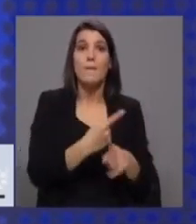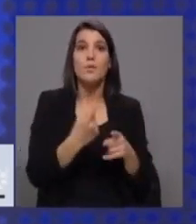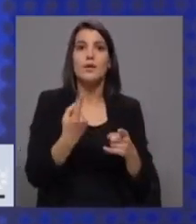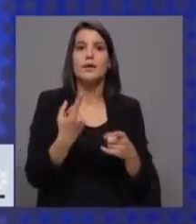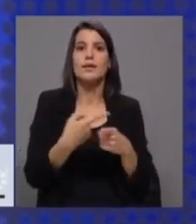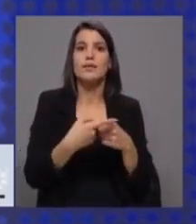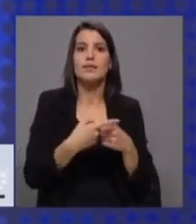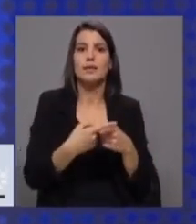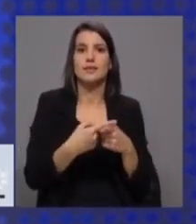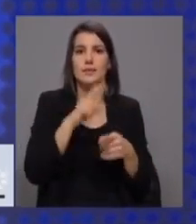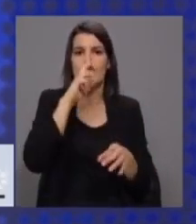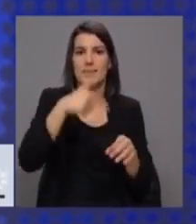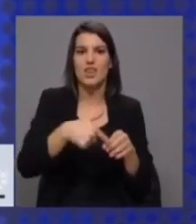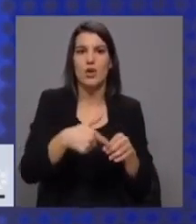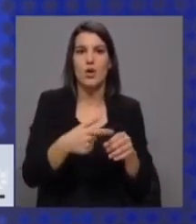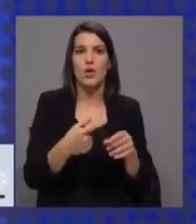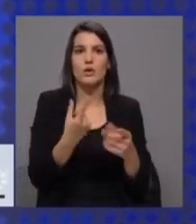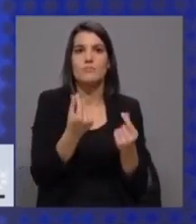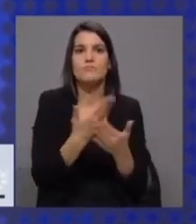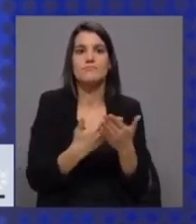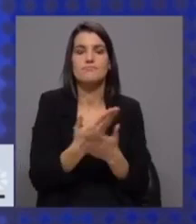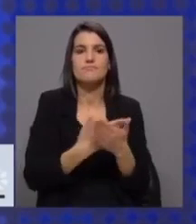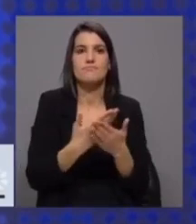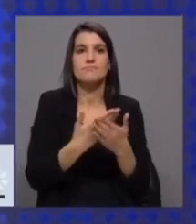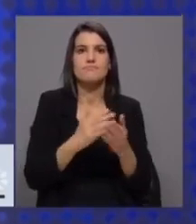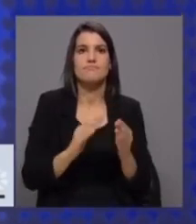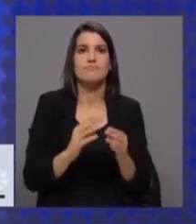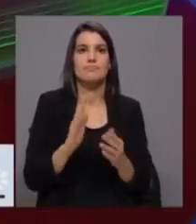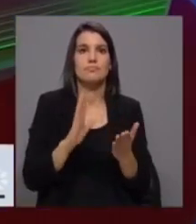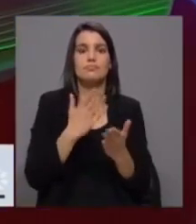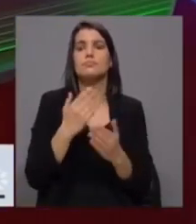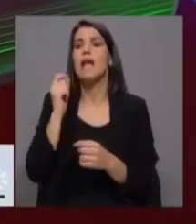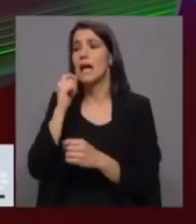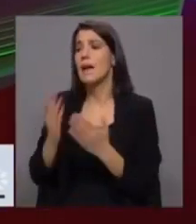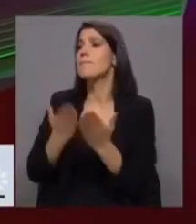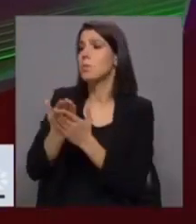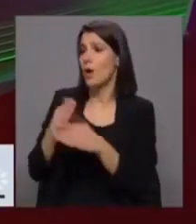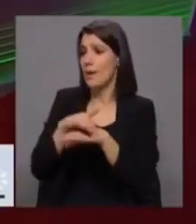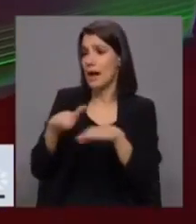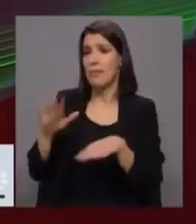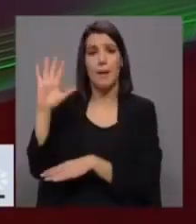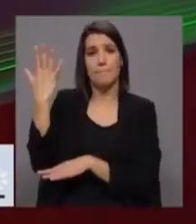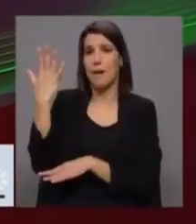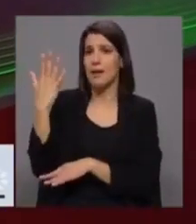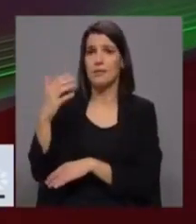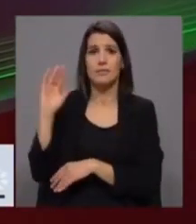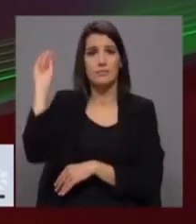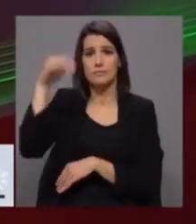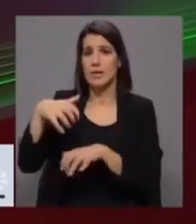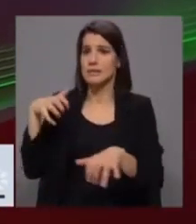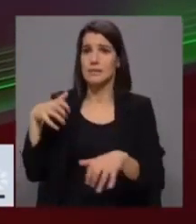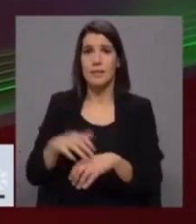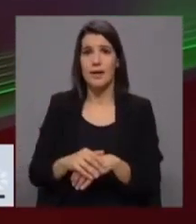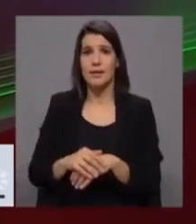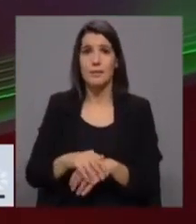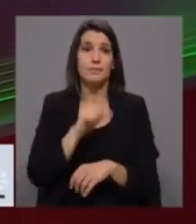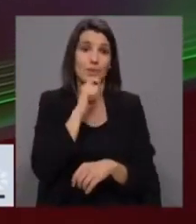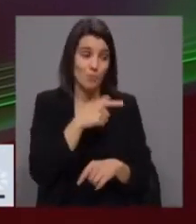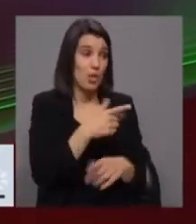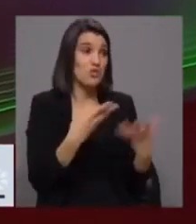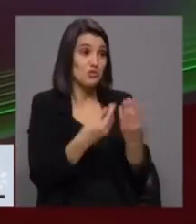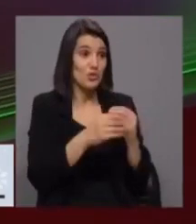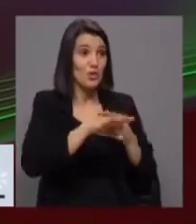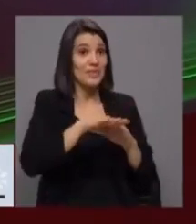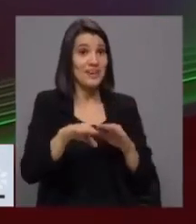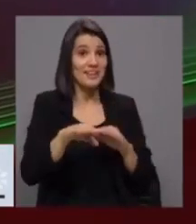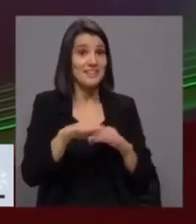das indústrias poluentes, que não querem mudar o sistema. E quem tem propostas para acabar com isso tem sido o PAN. Pois, mas quando o PAN diz que até pode fazê-lo com a direita, enfim, fará